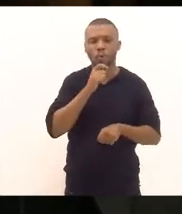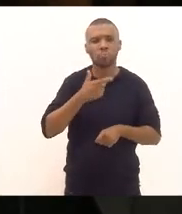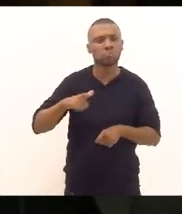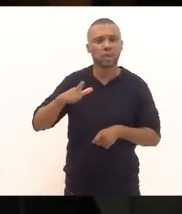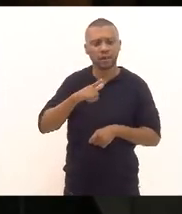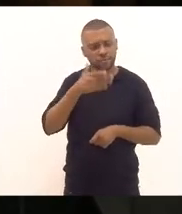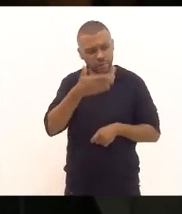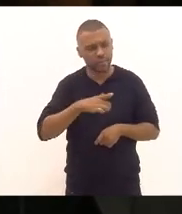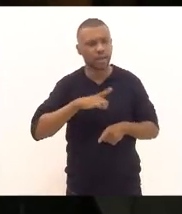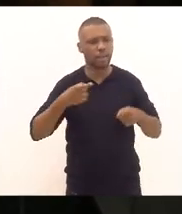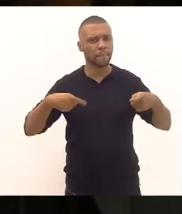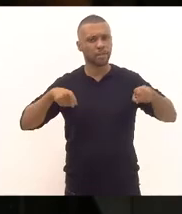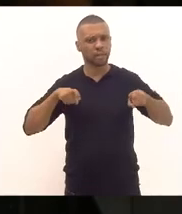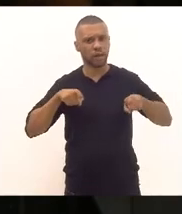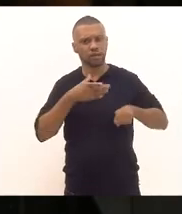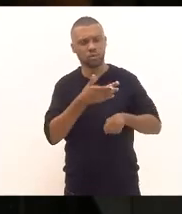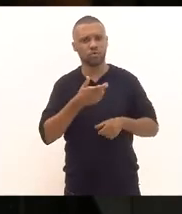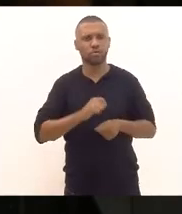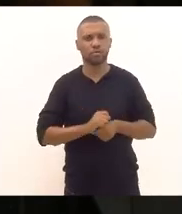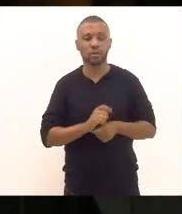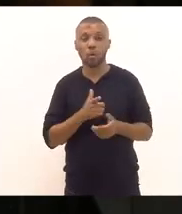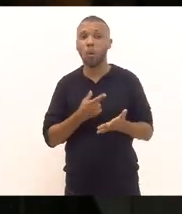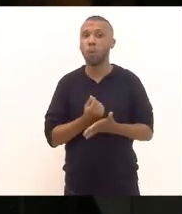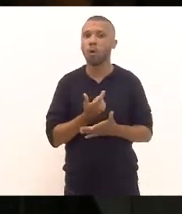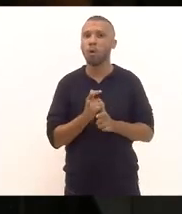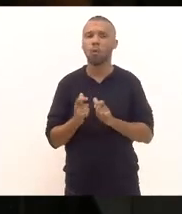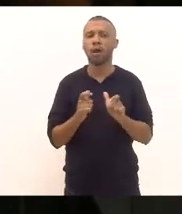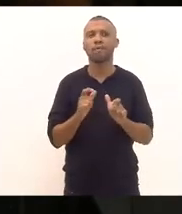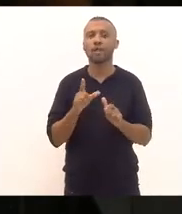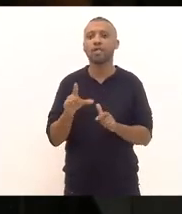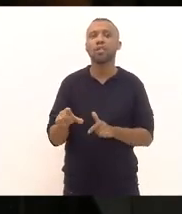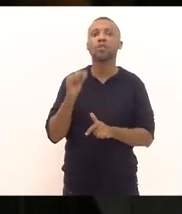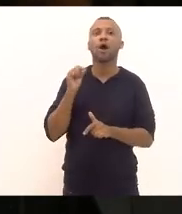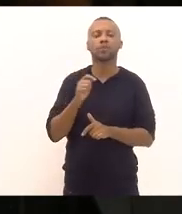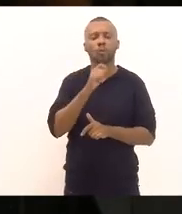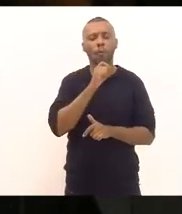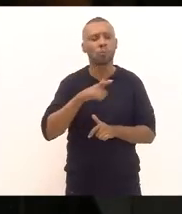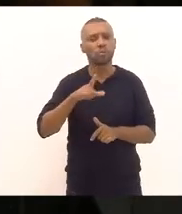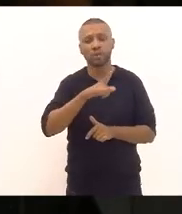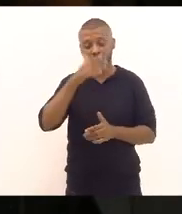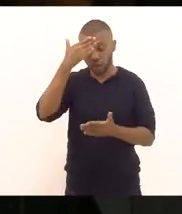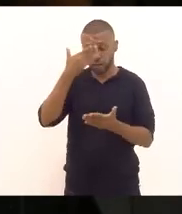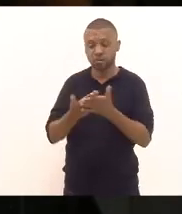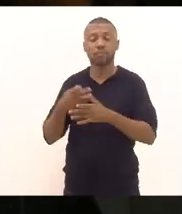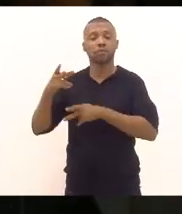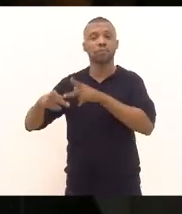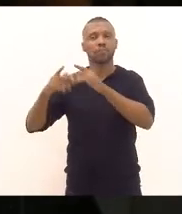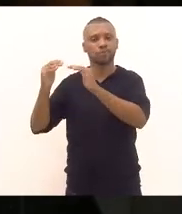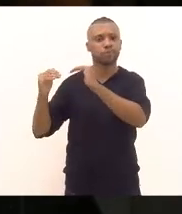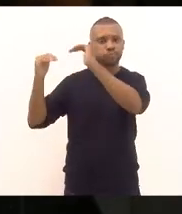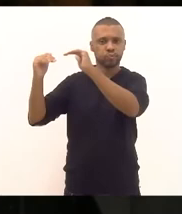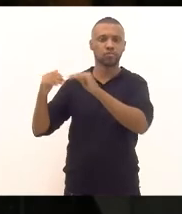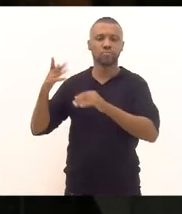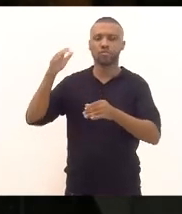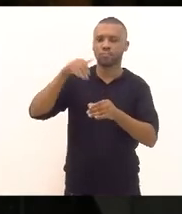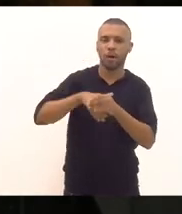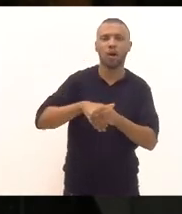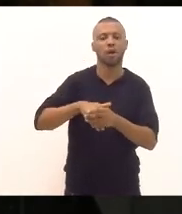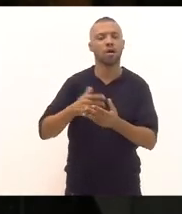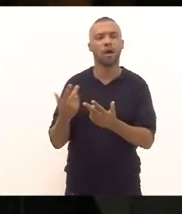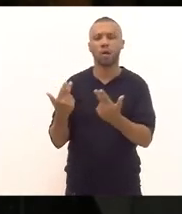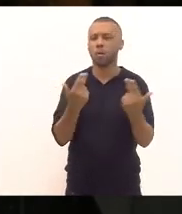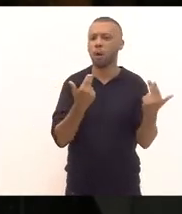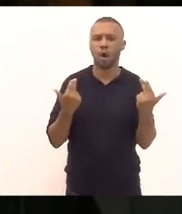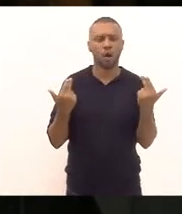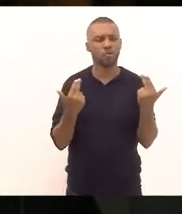ser esse tema da tu só não comprou em lugar nenhum não foi sorteada que ele confiou para soberania popular como Lucinha como